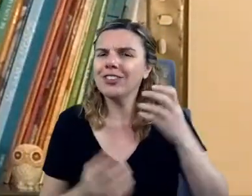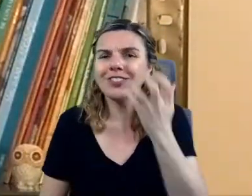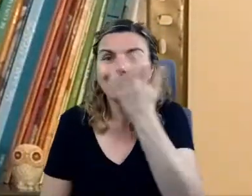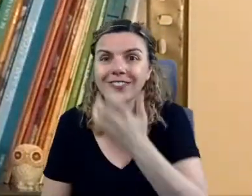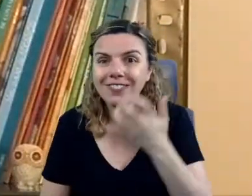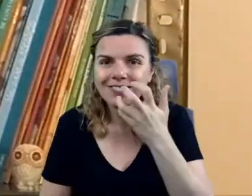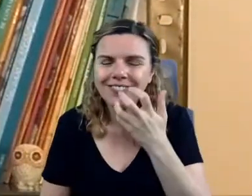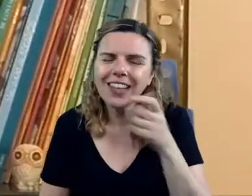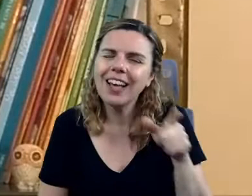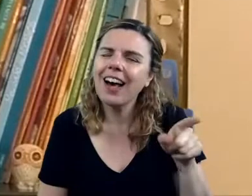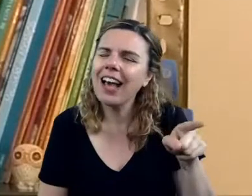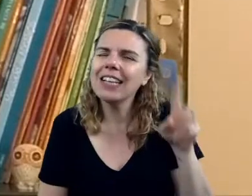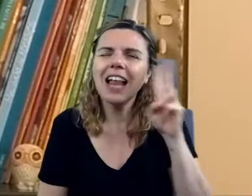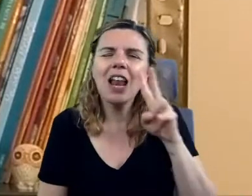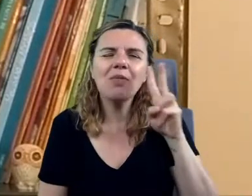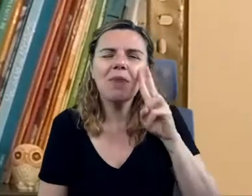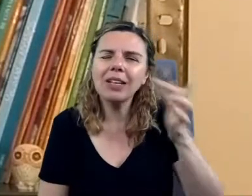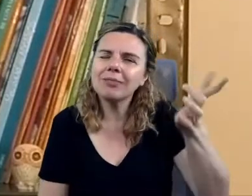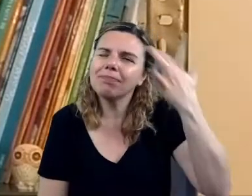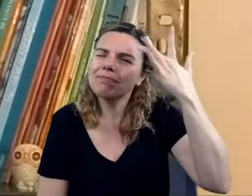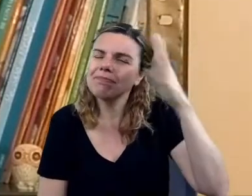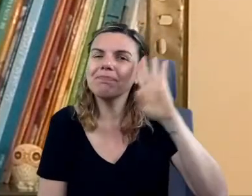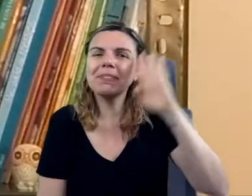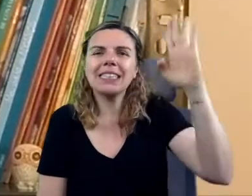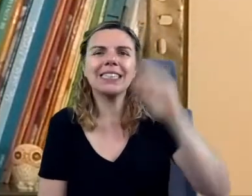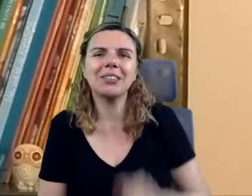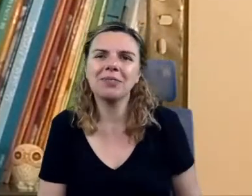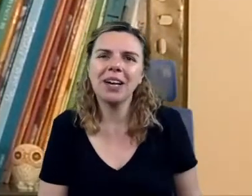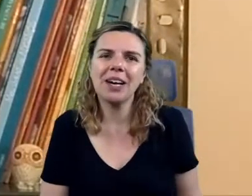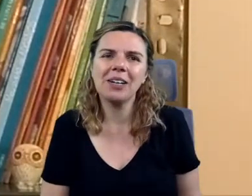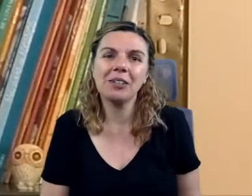diferentes. Aquele passeio é minha melhor lembrança.